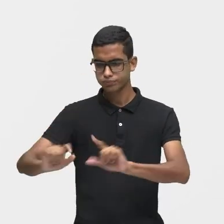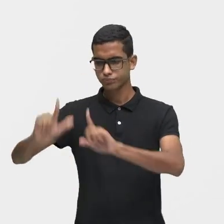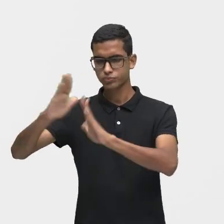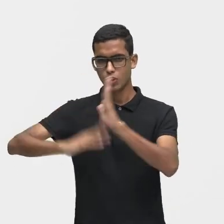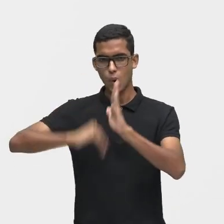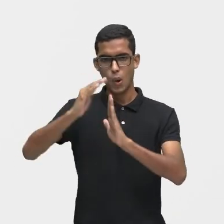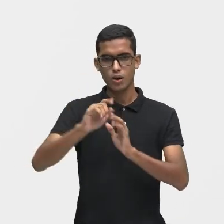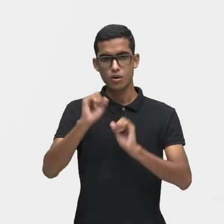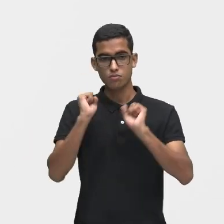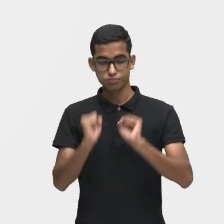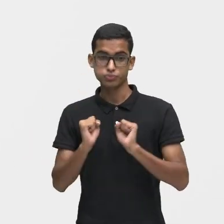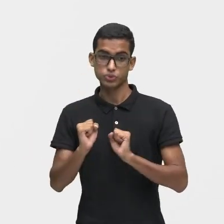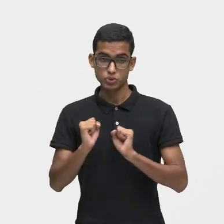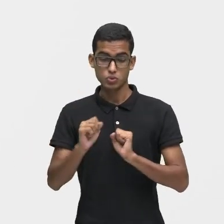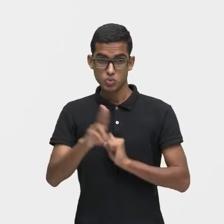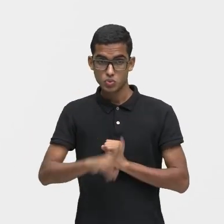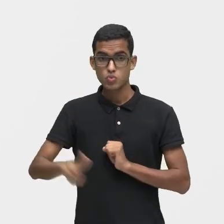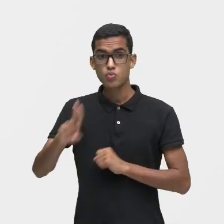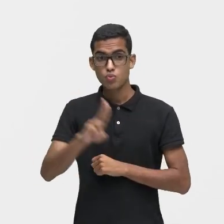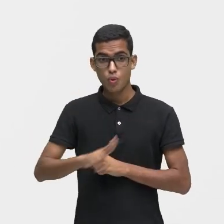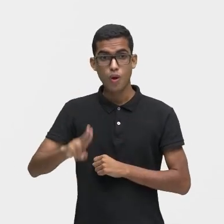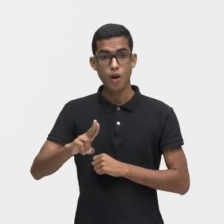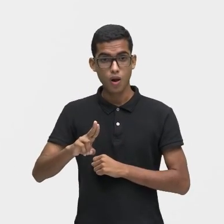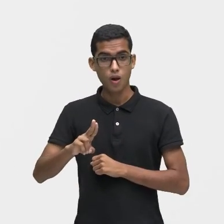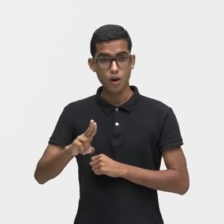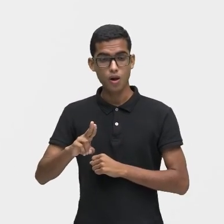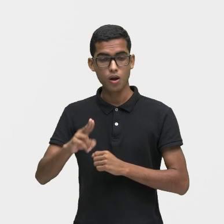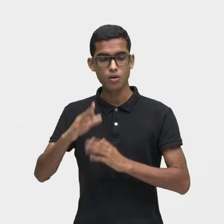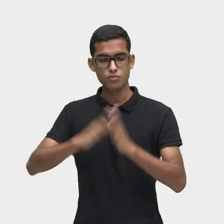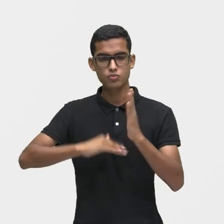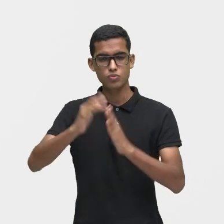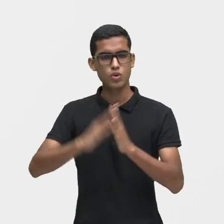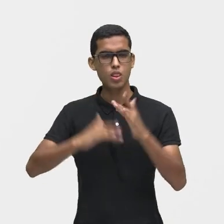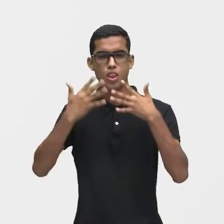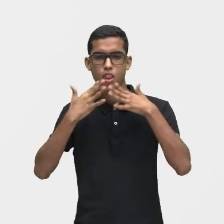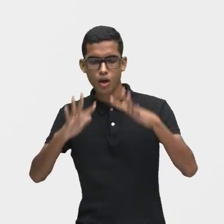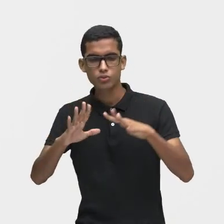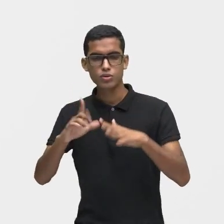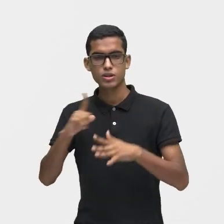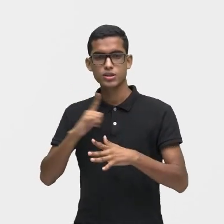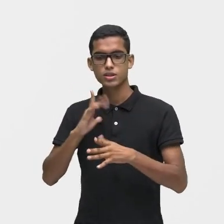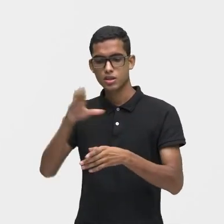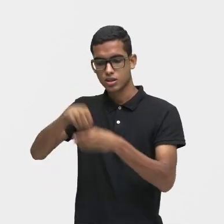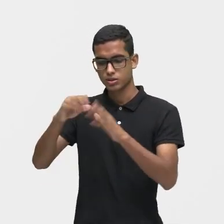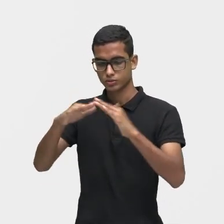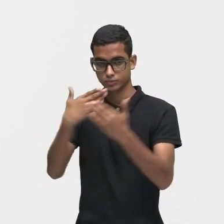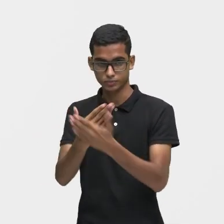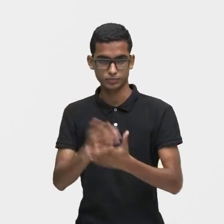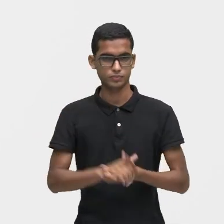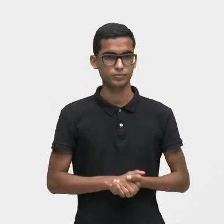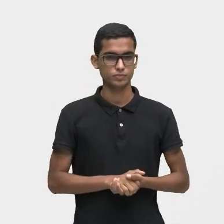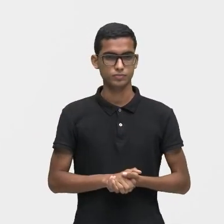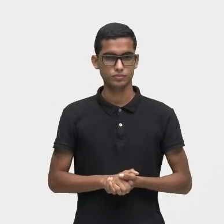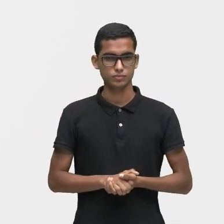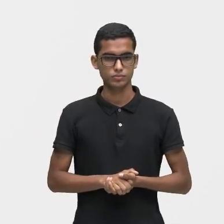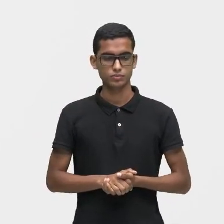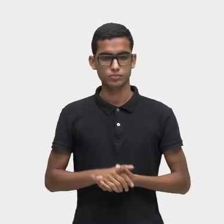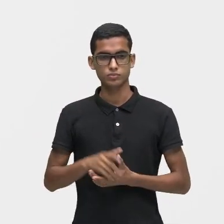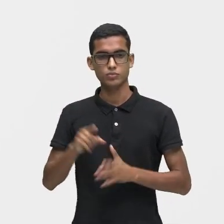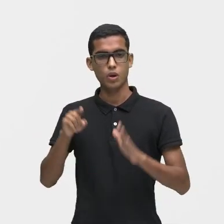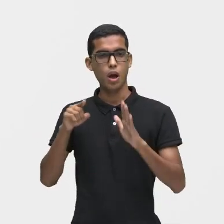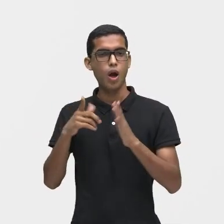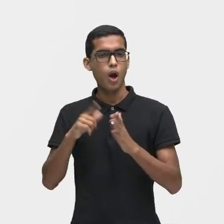os pigmentos naturais encontrados na sua escola. Então, isso aí é pessoal, você vai